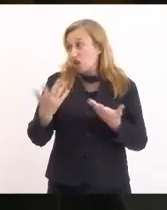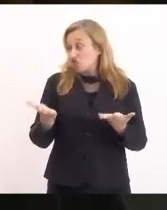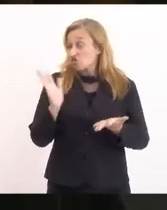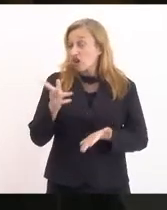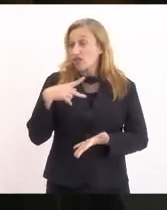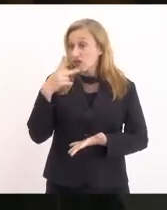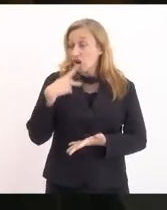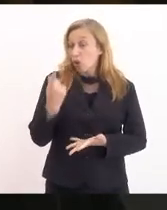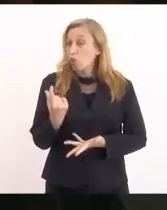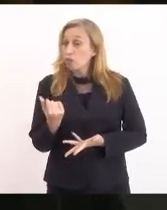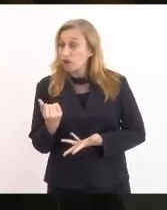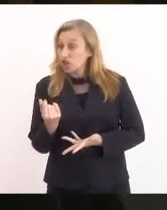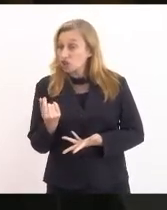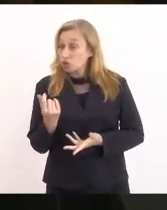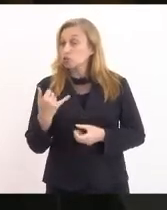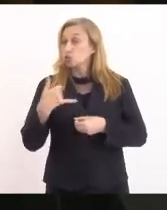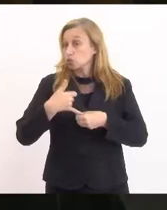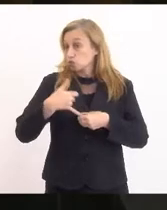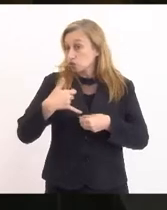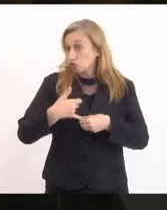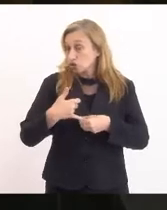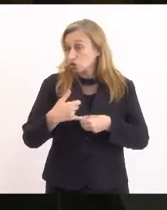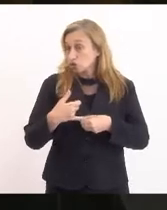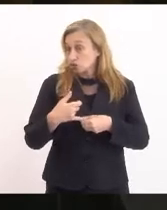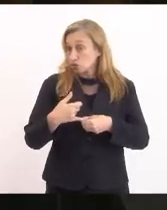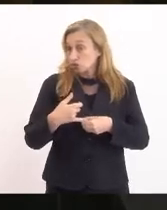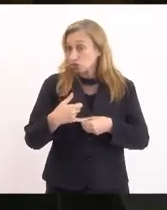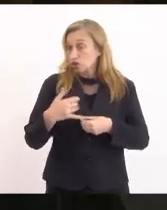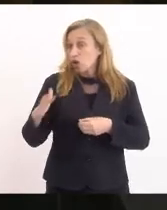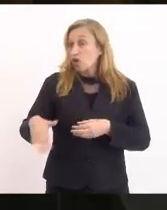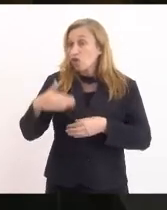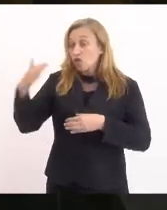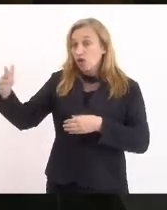do combustível ao mercado internacional,